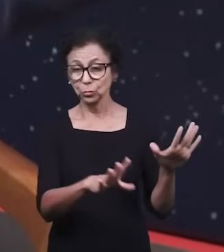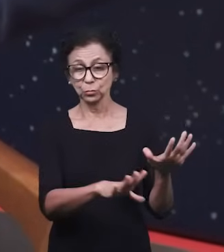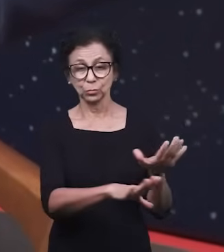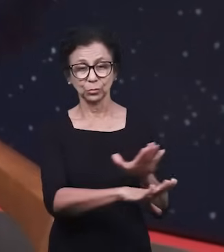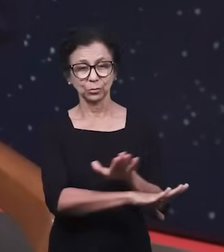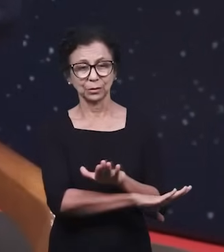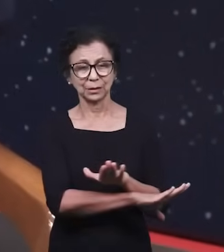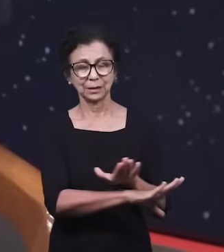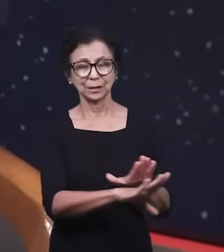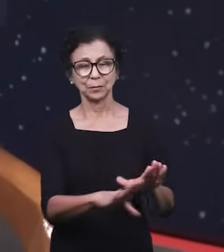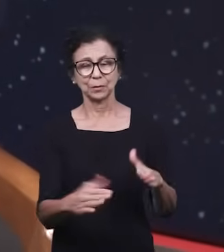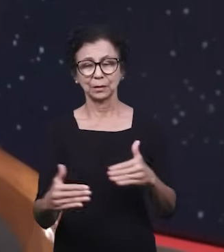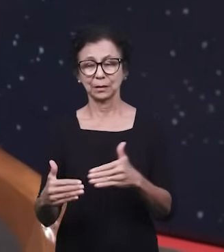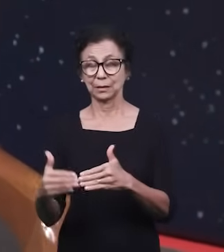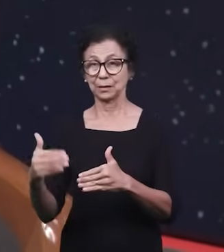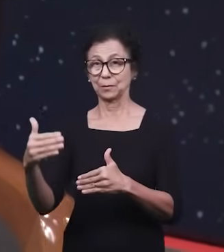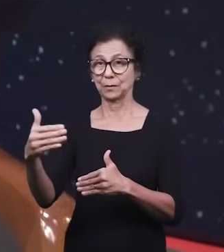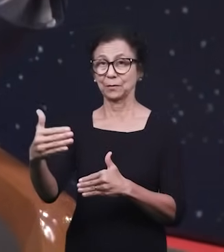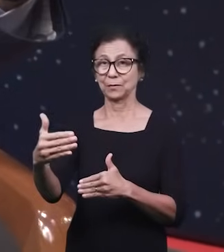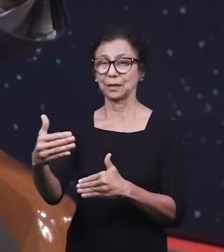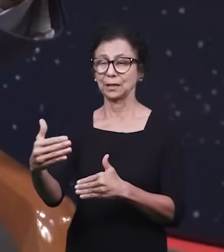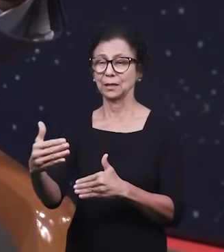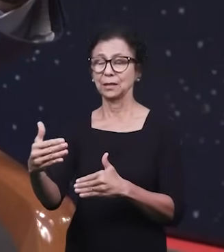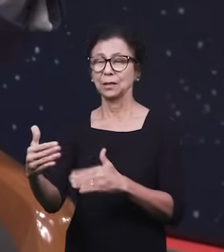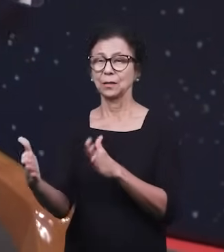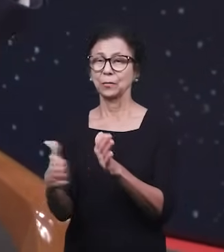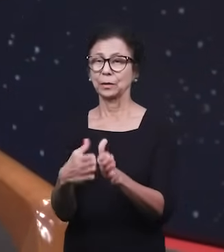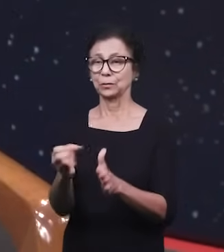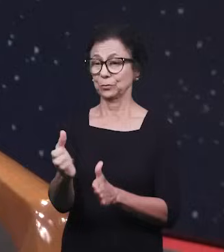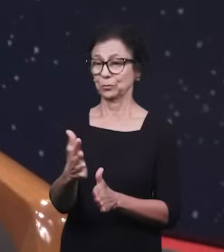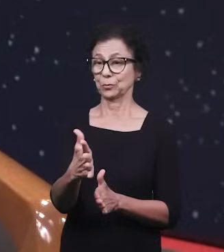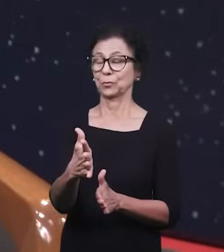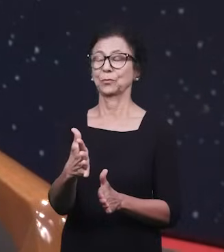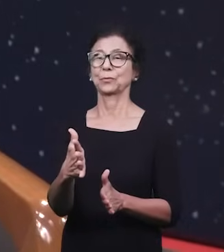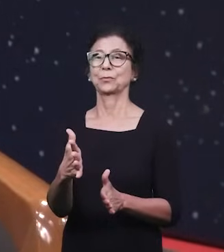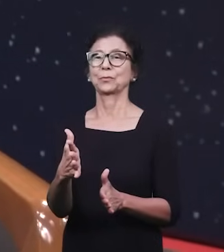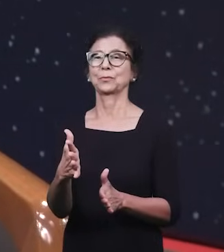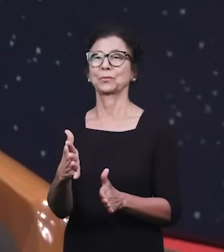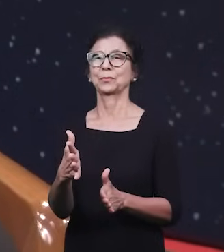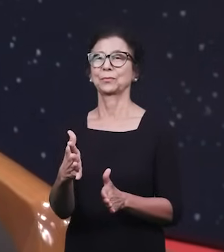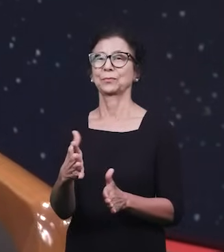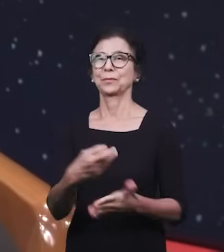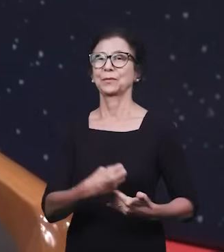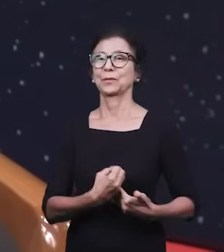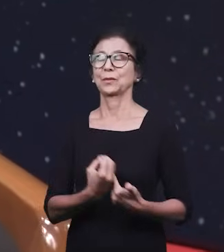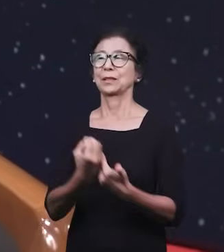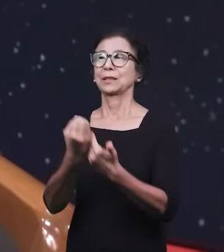terra. E agora eu me entrego ao meu Salvador. Aí vem a voz